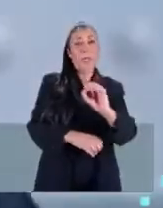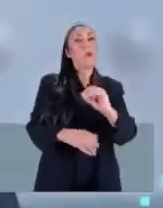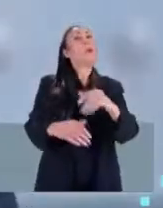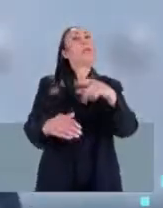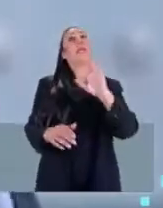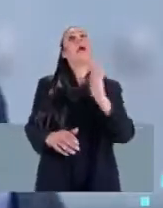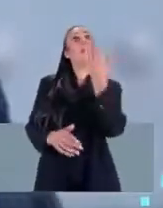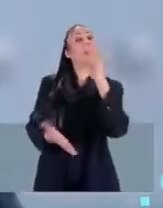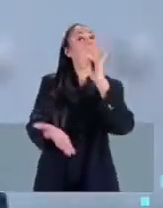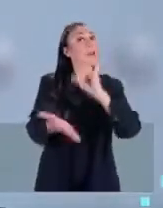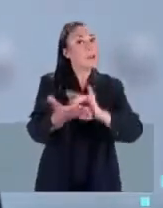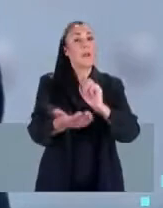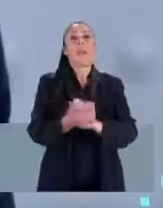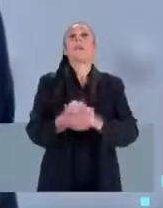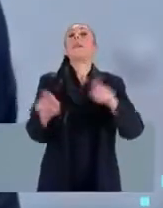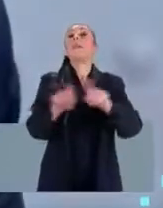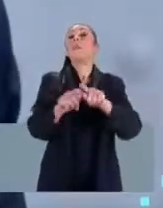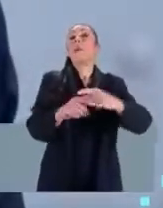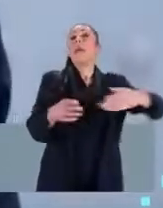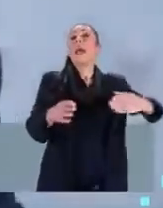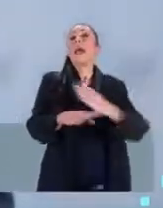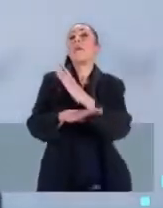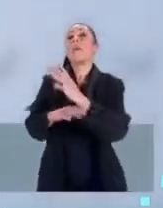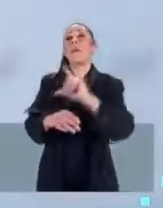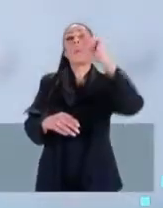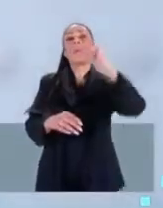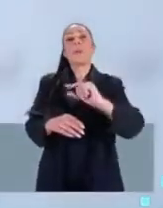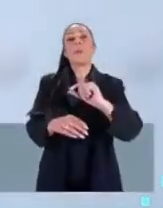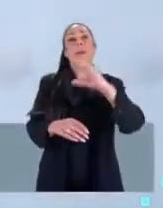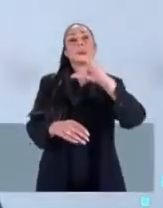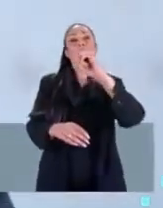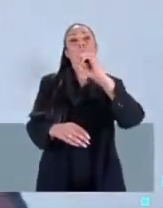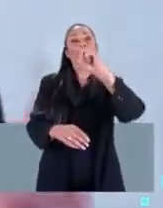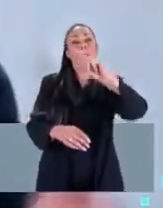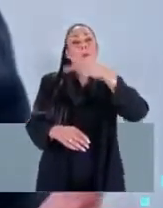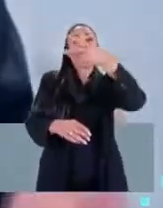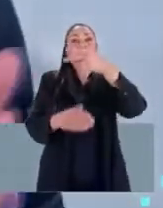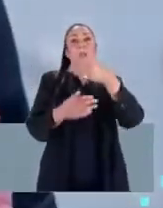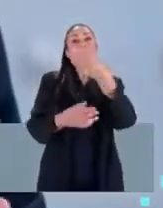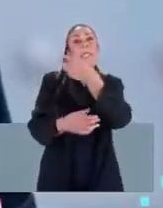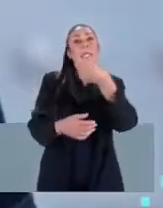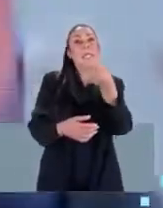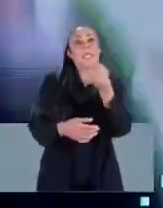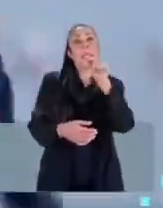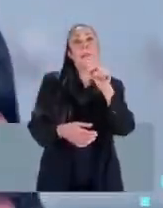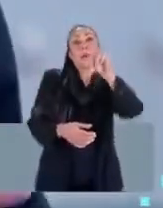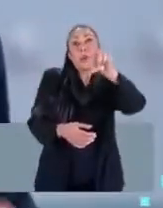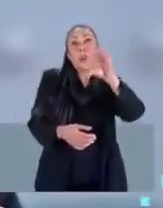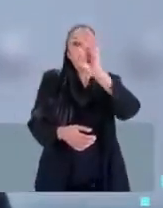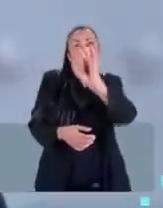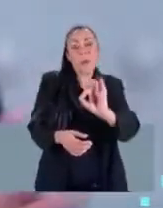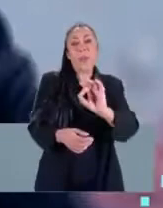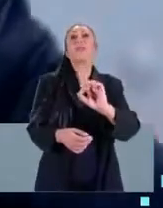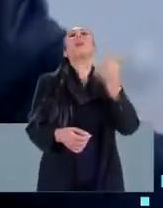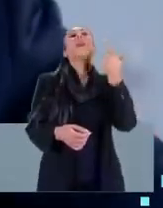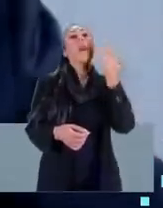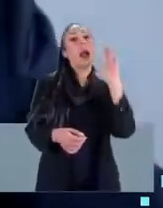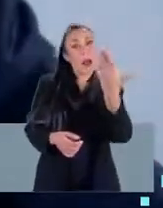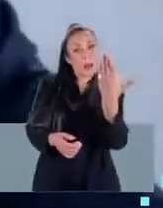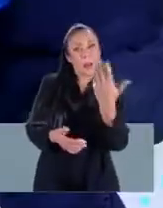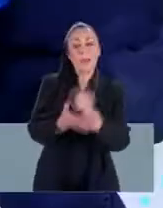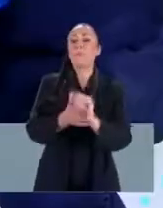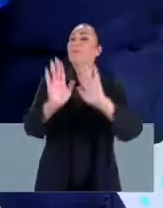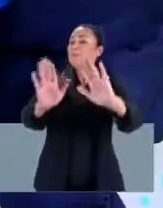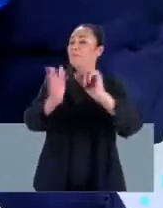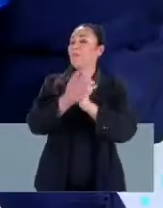E, mais ainda, nós aprovamos reduzir a emissão de gás de efeito estufa em 36,9% e nós cumprimos. Deixa eu te